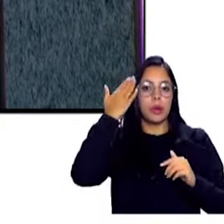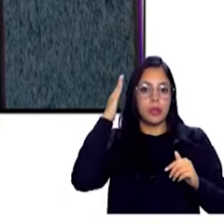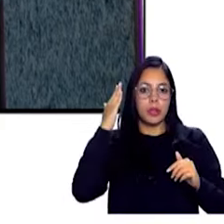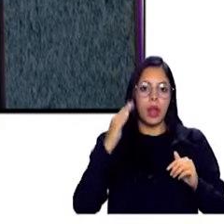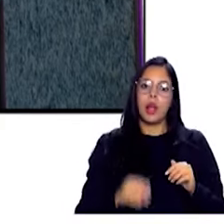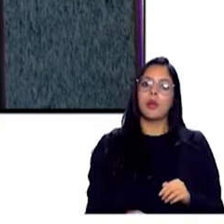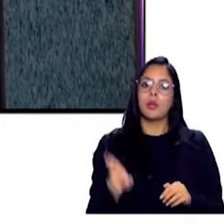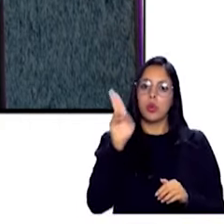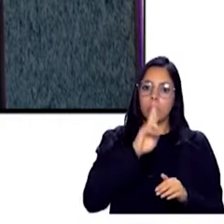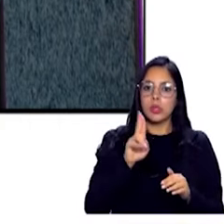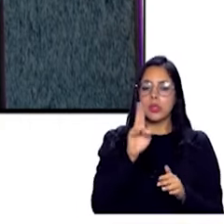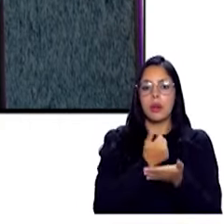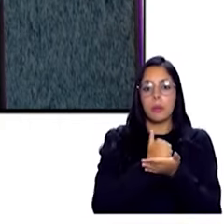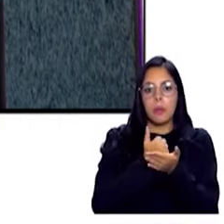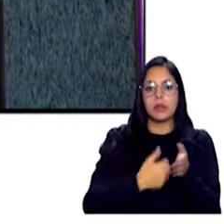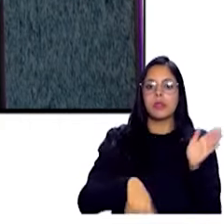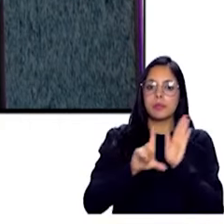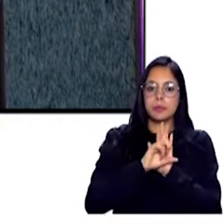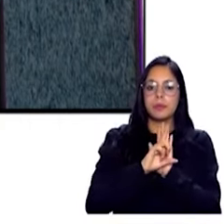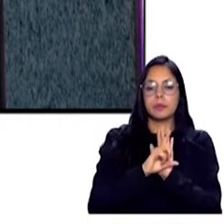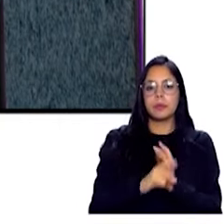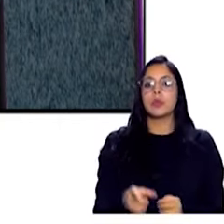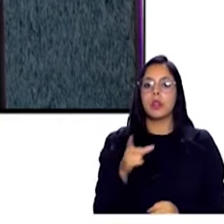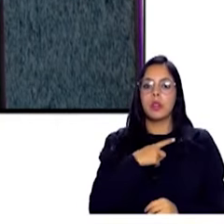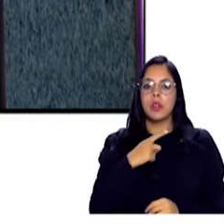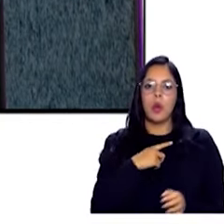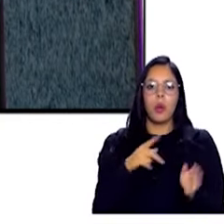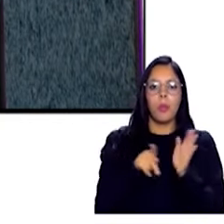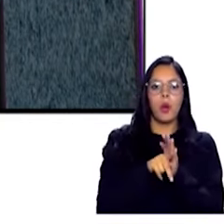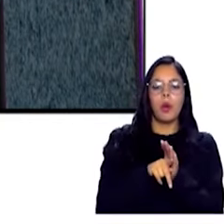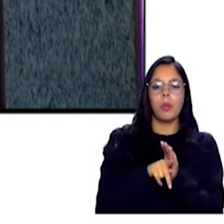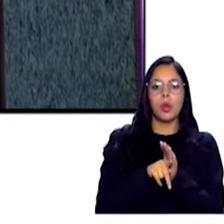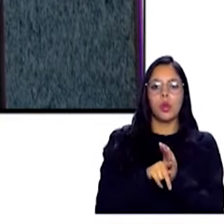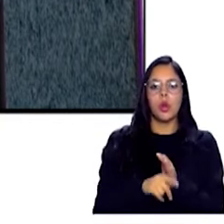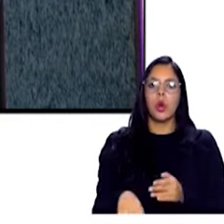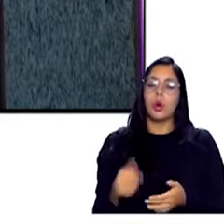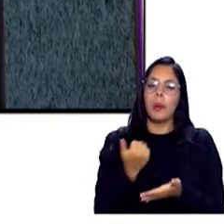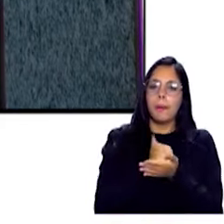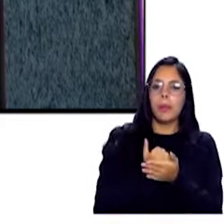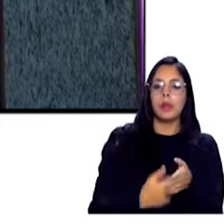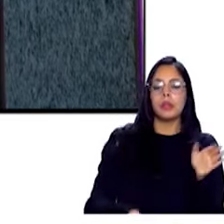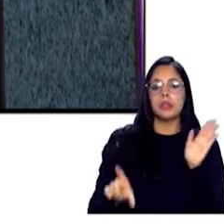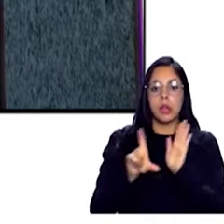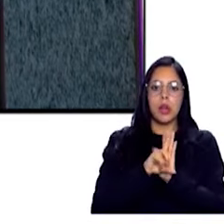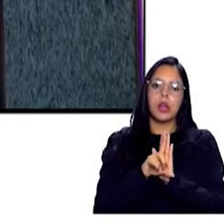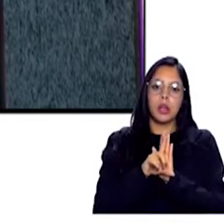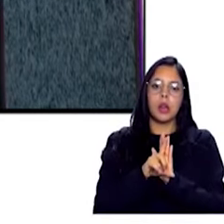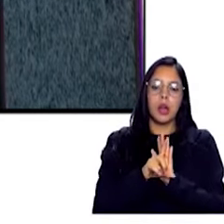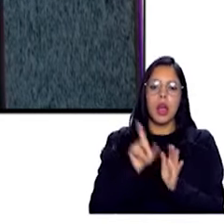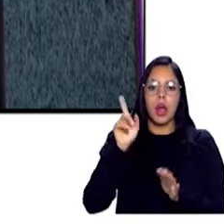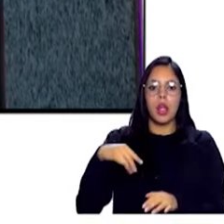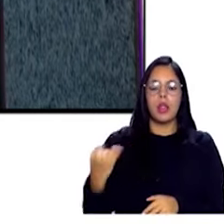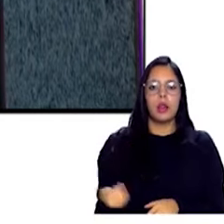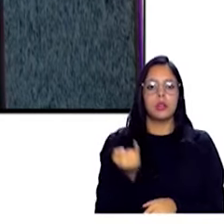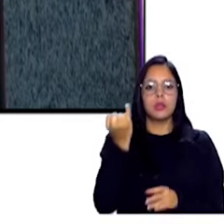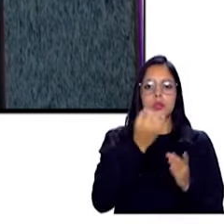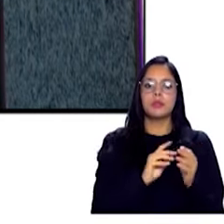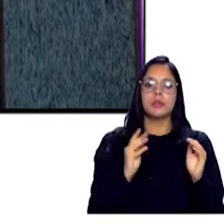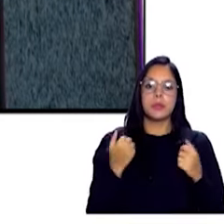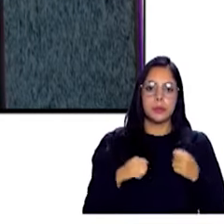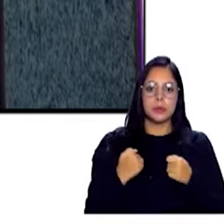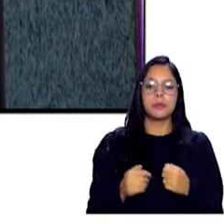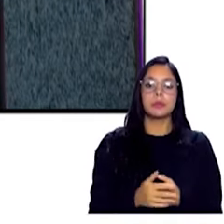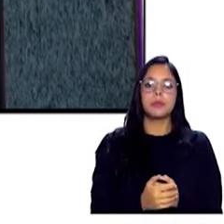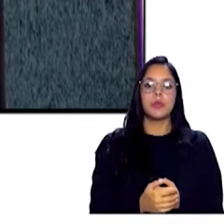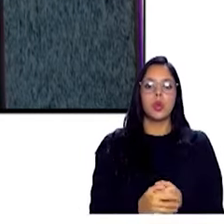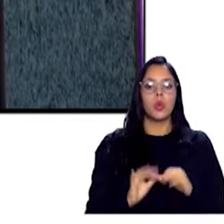constituição como critério para interpretação o objeto da interpretação é a lei ora todo e qualquer juizz